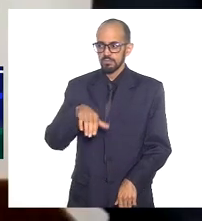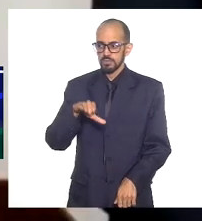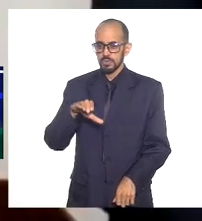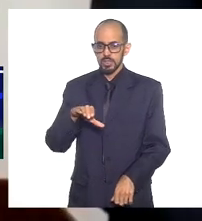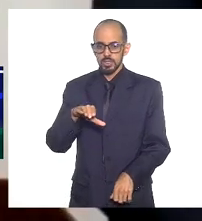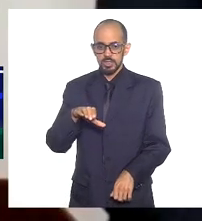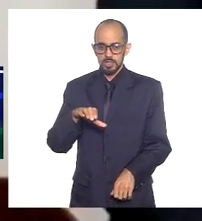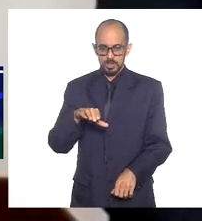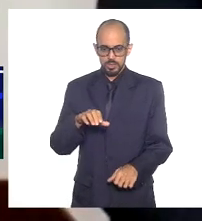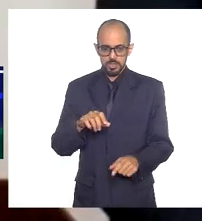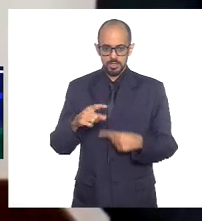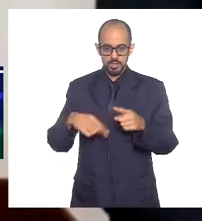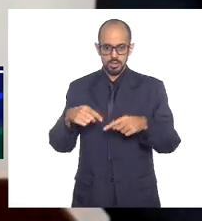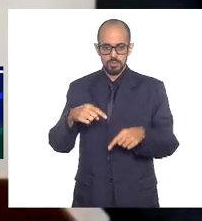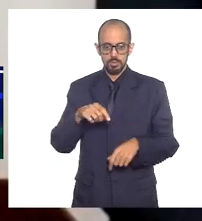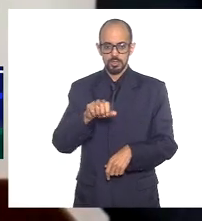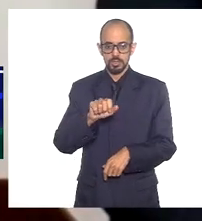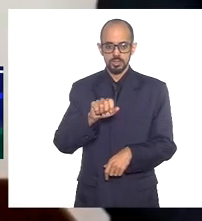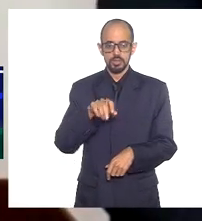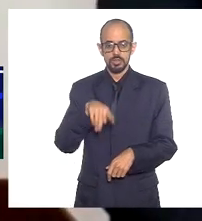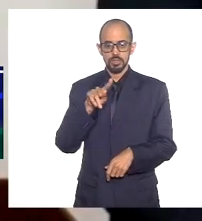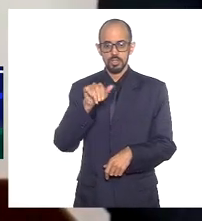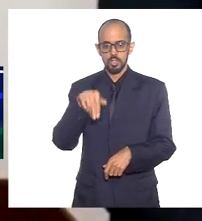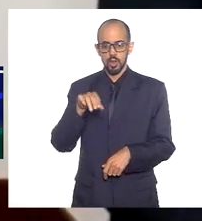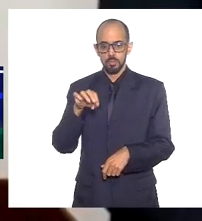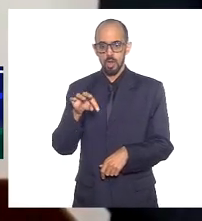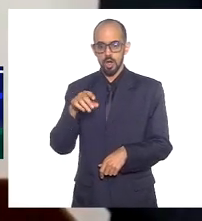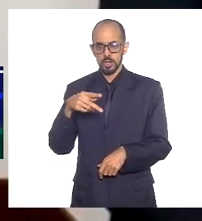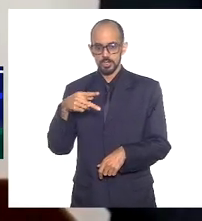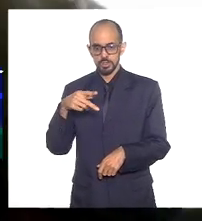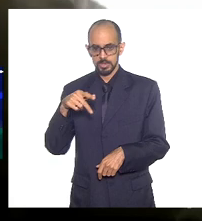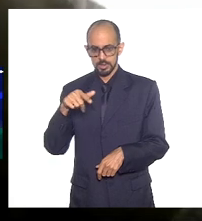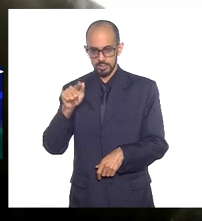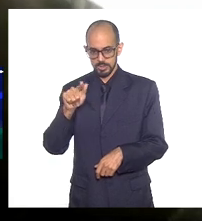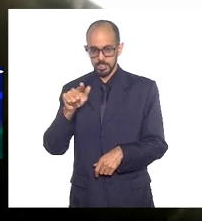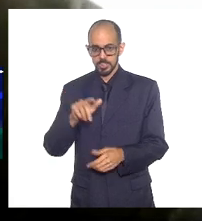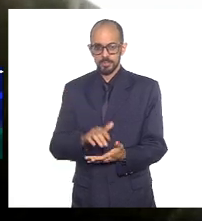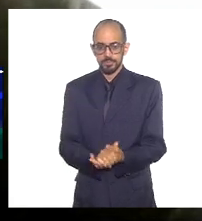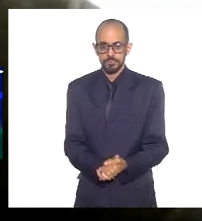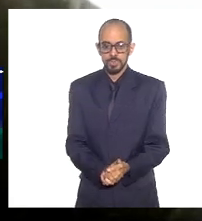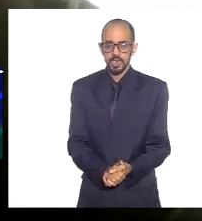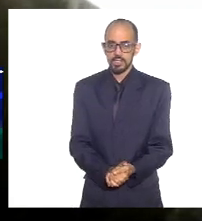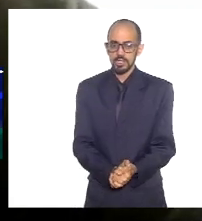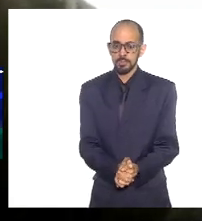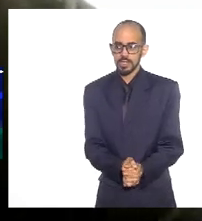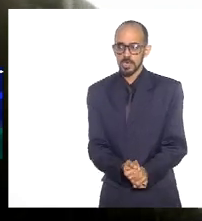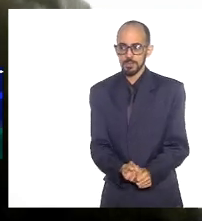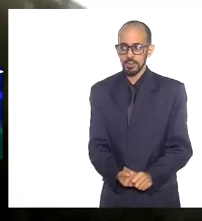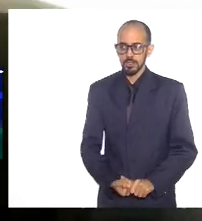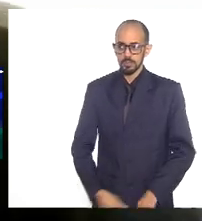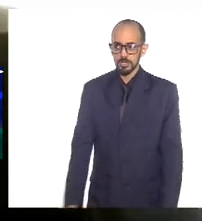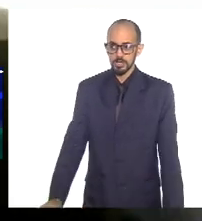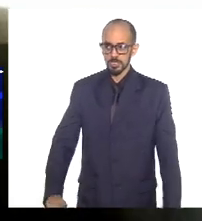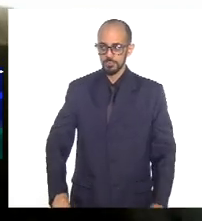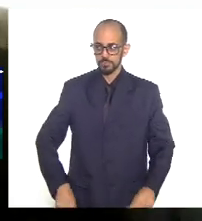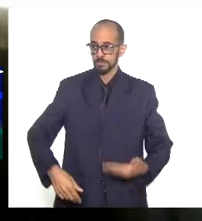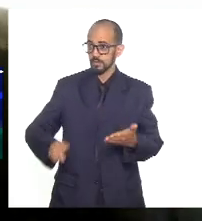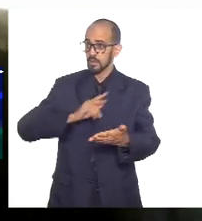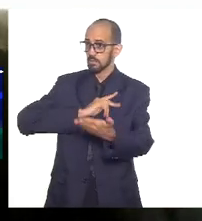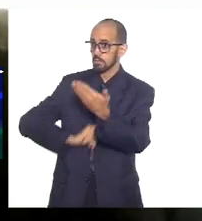Carlos Mink, em seguida, deputado Alexandre Kinnoploch. Presidente democrático André Siciliano,